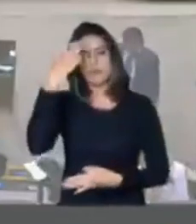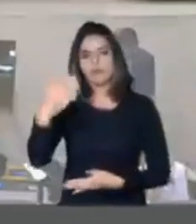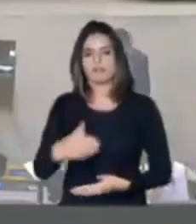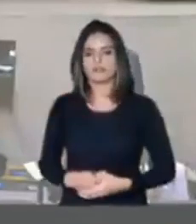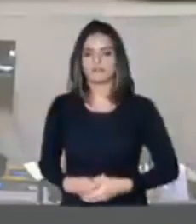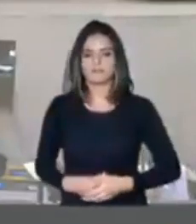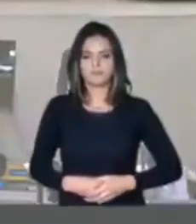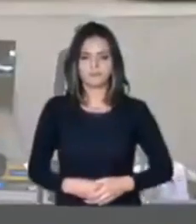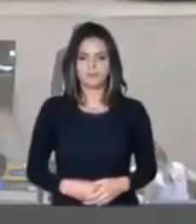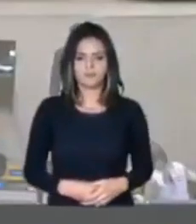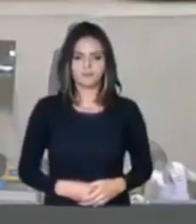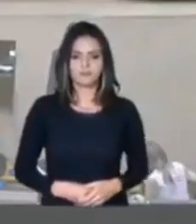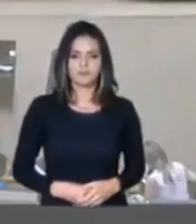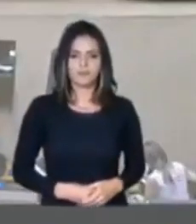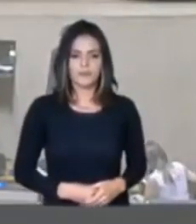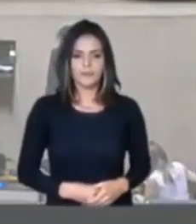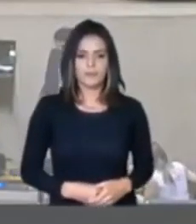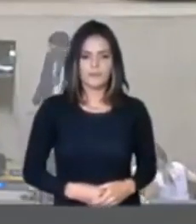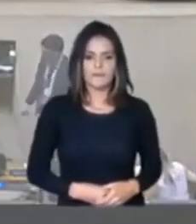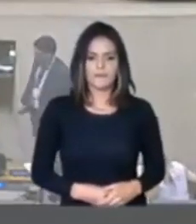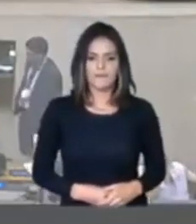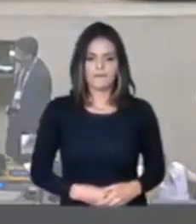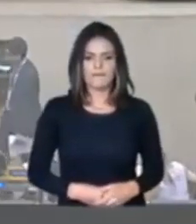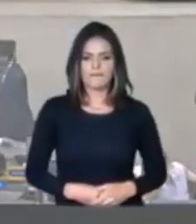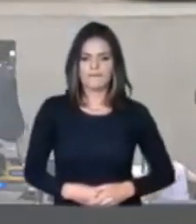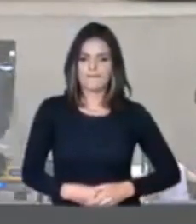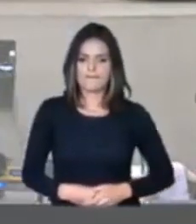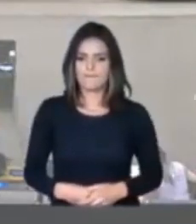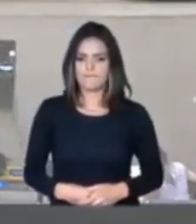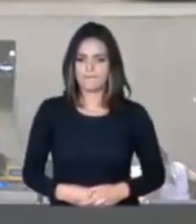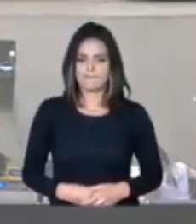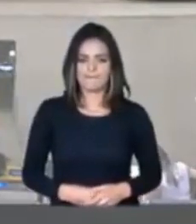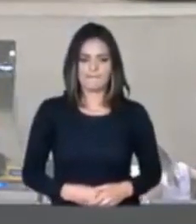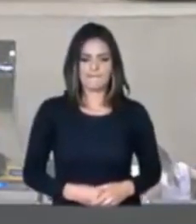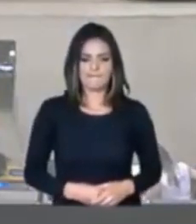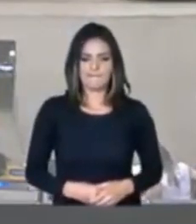Convido o deputado.